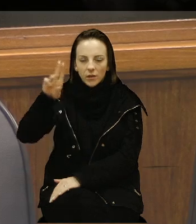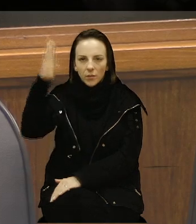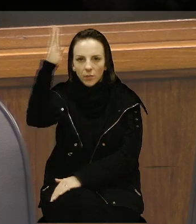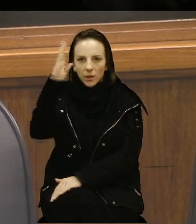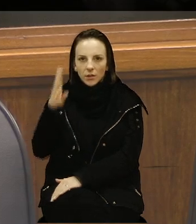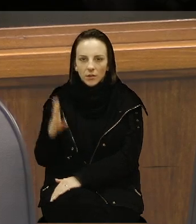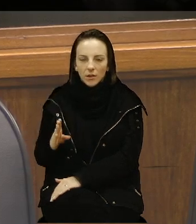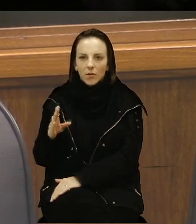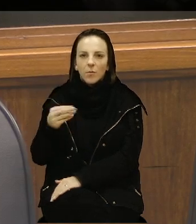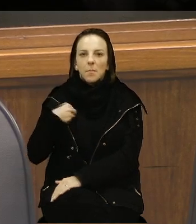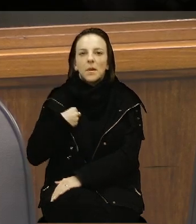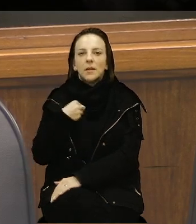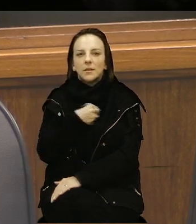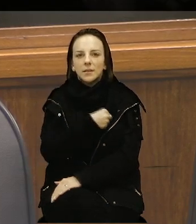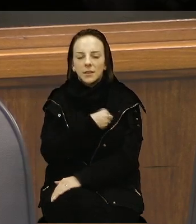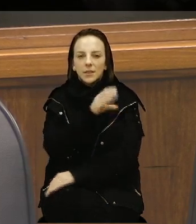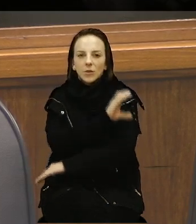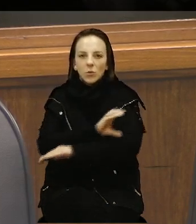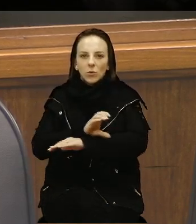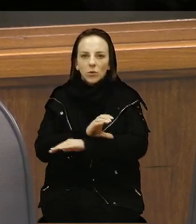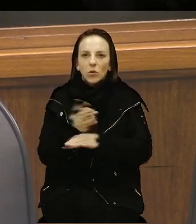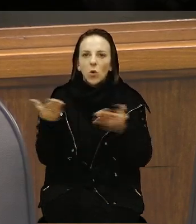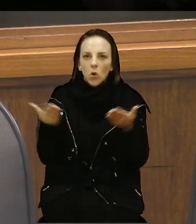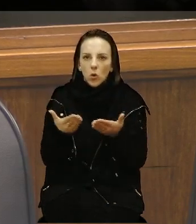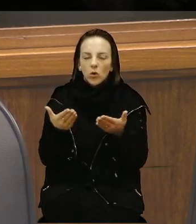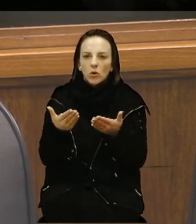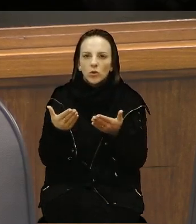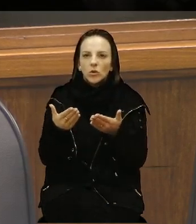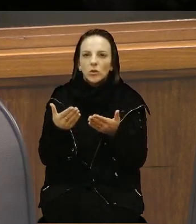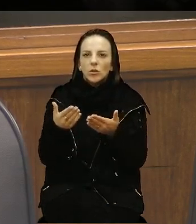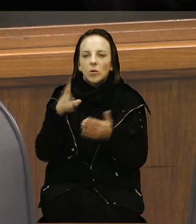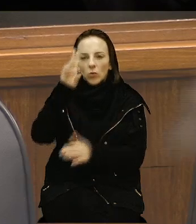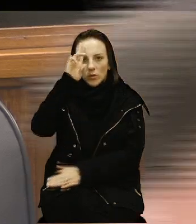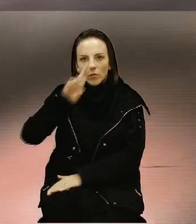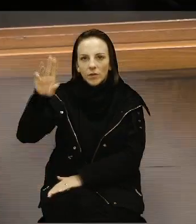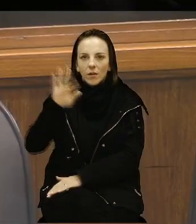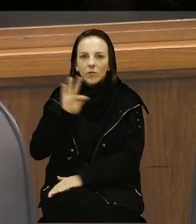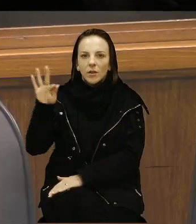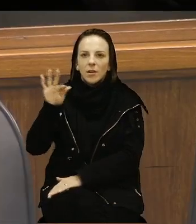de Medicina, atual Universidade Federal do Rio de Janeiro. Em